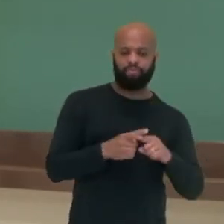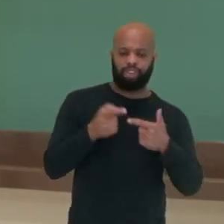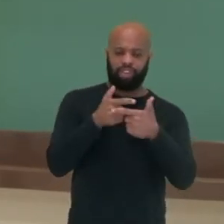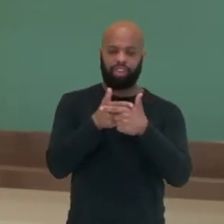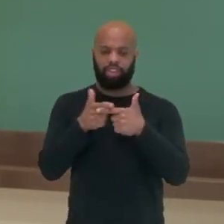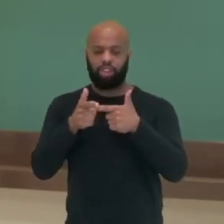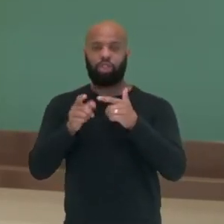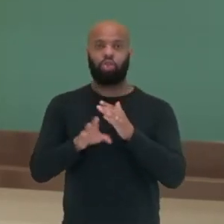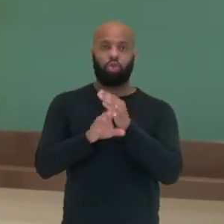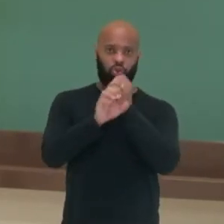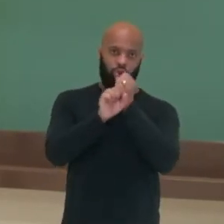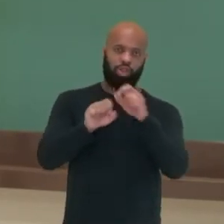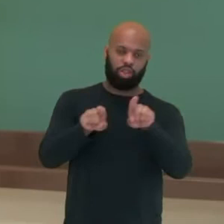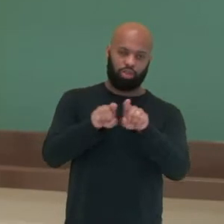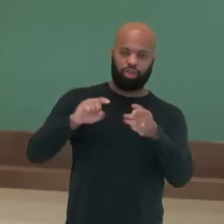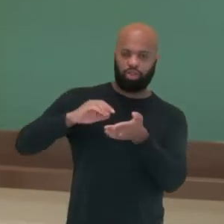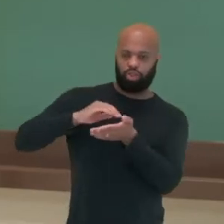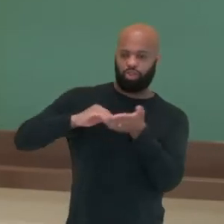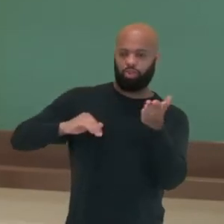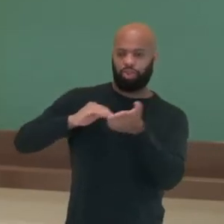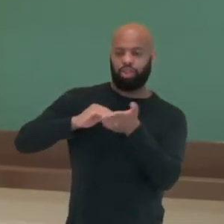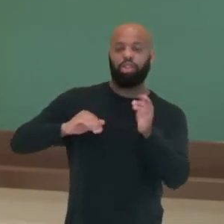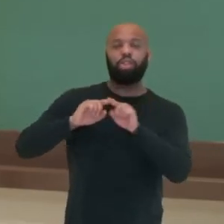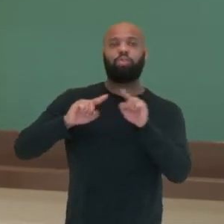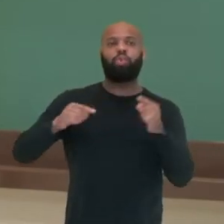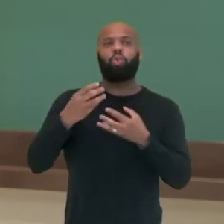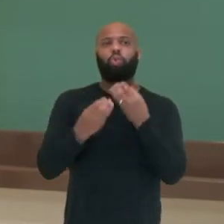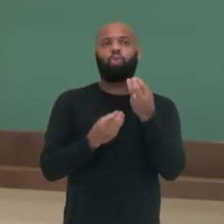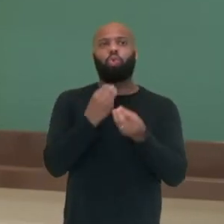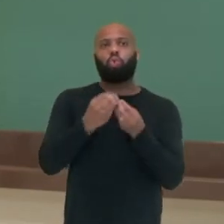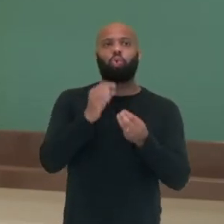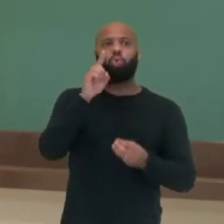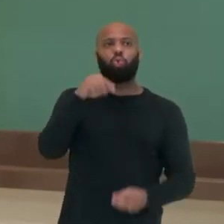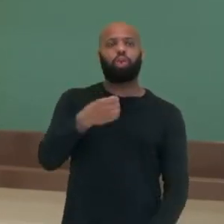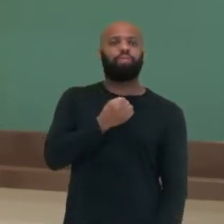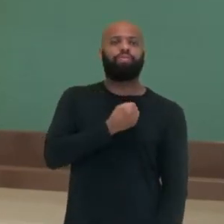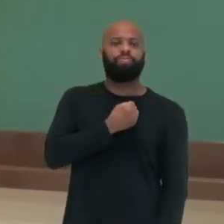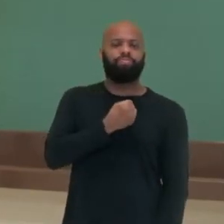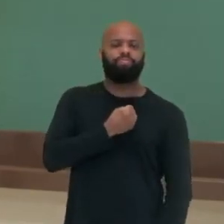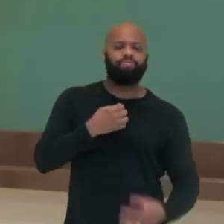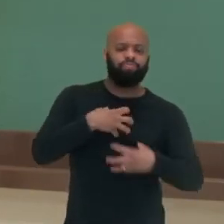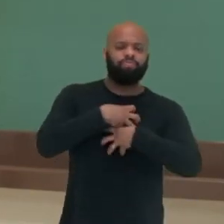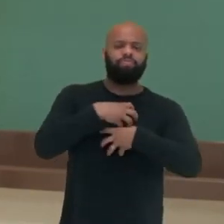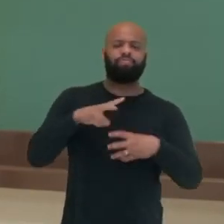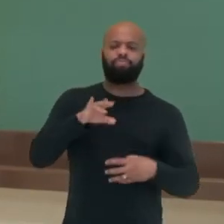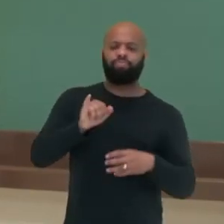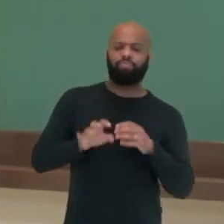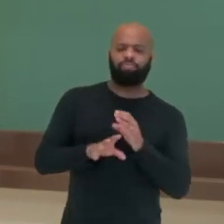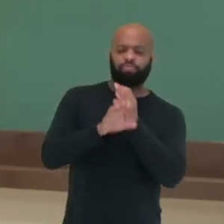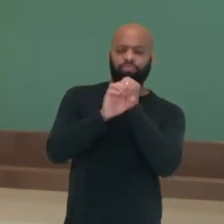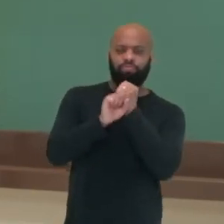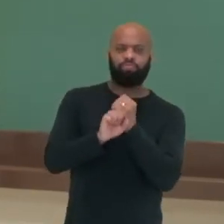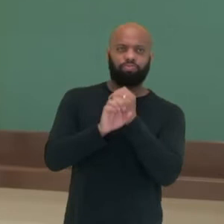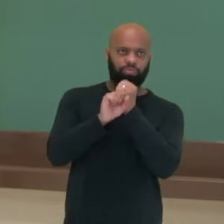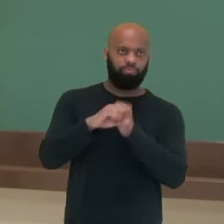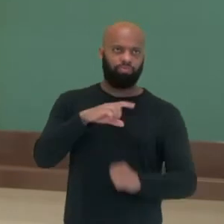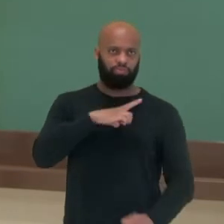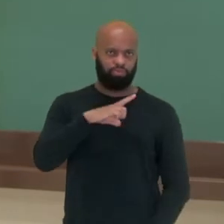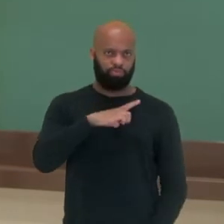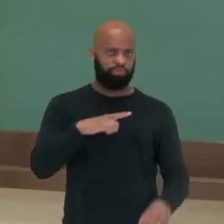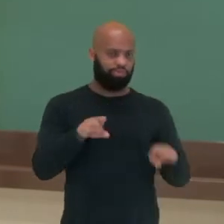ou subtração. Mas como que vai ser o algoritmo, ou seja, a maneira de resolver a adição e